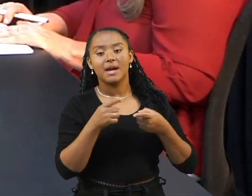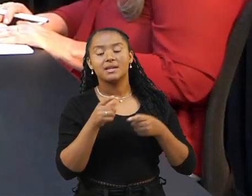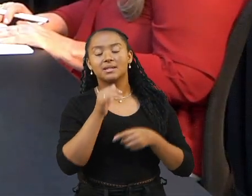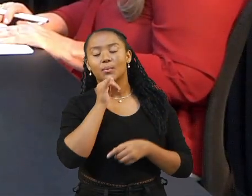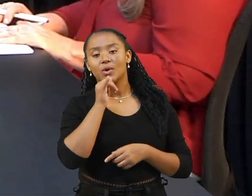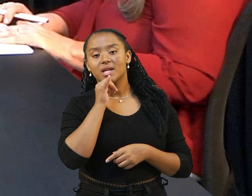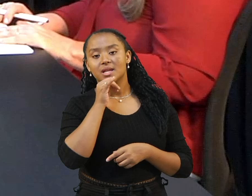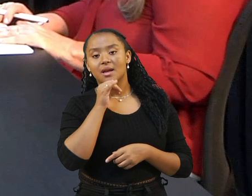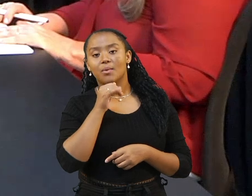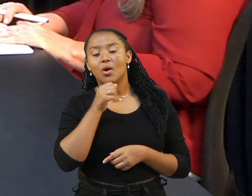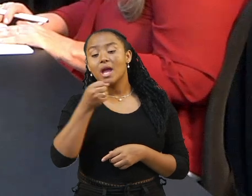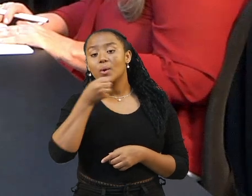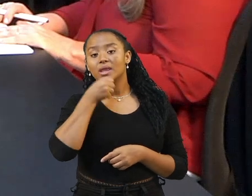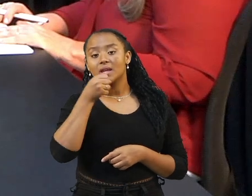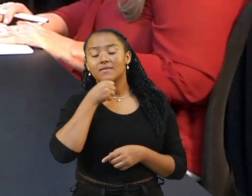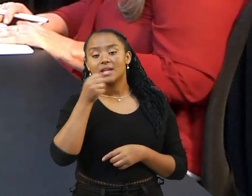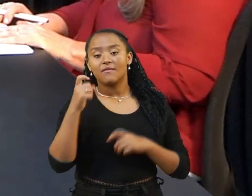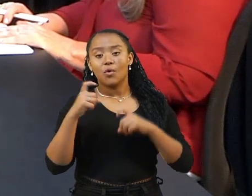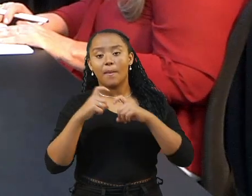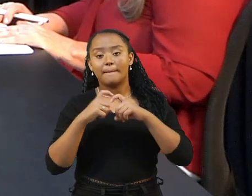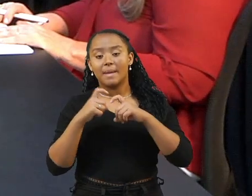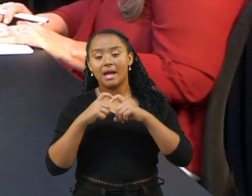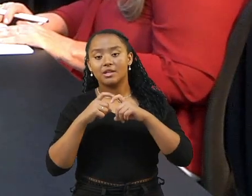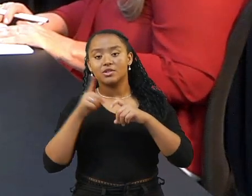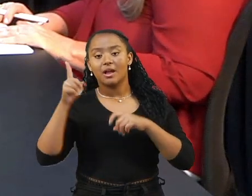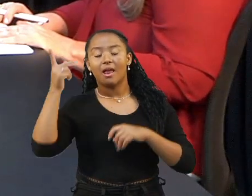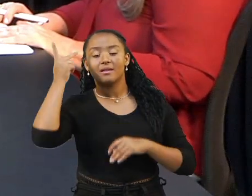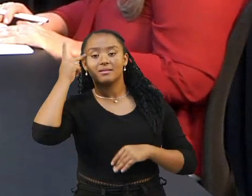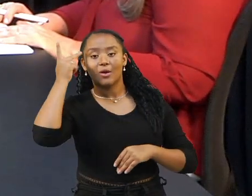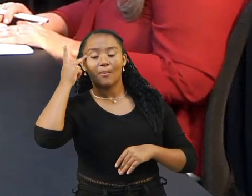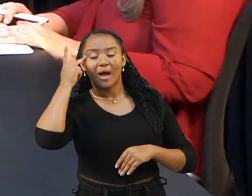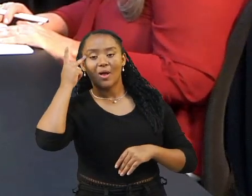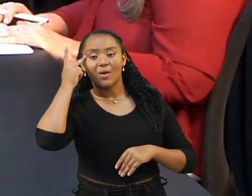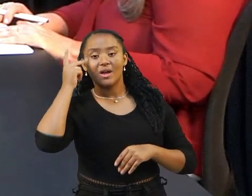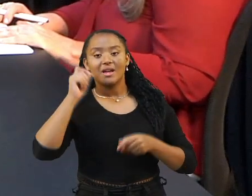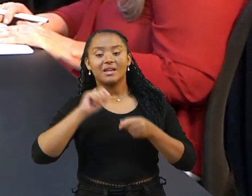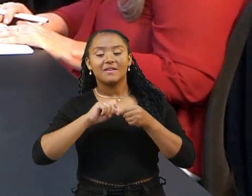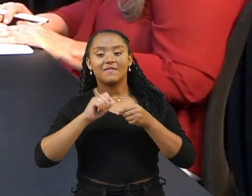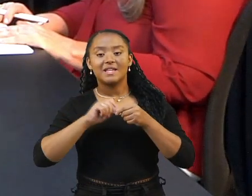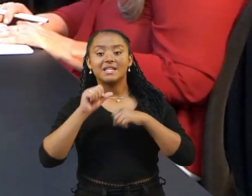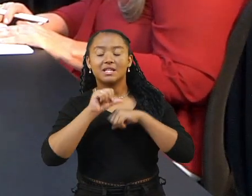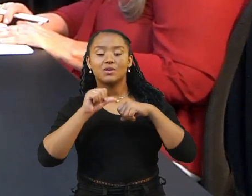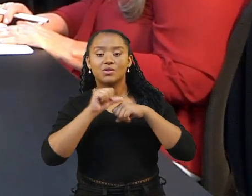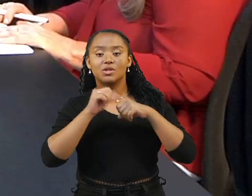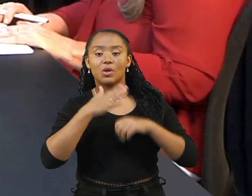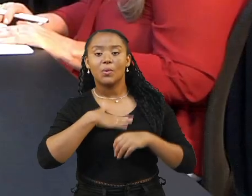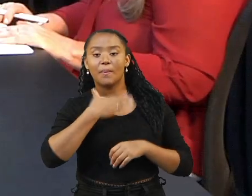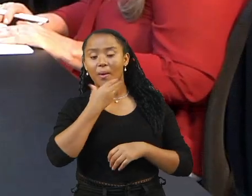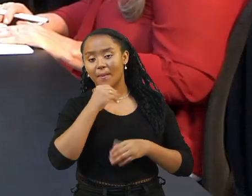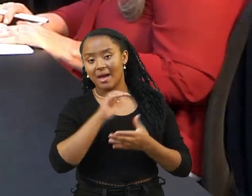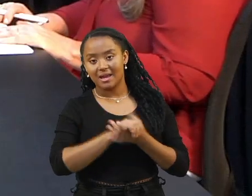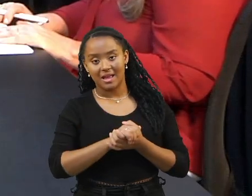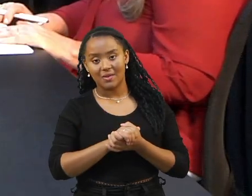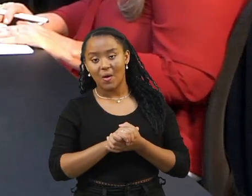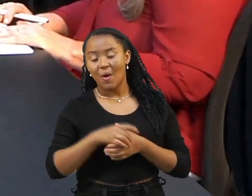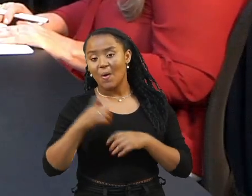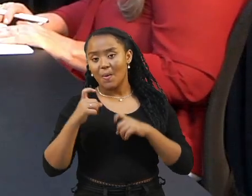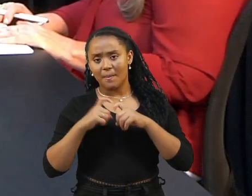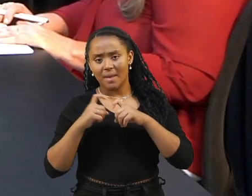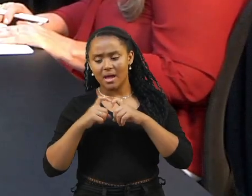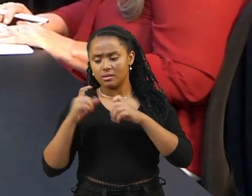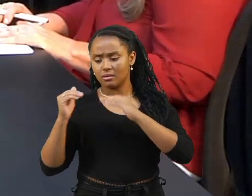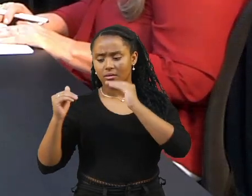por exemplo, o médico lá de São Paulo que fez o transplante do meu marido. Sabe, ele é pioneiro